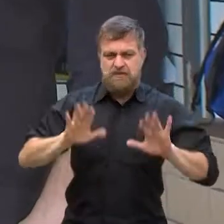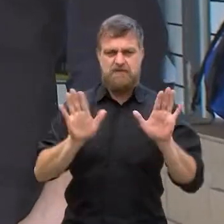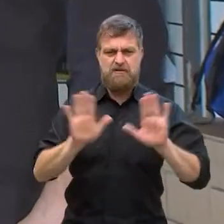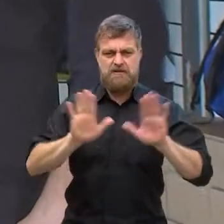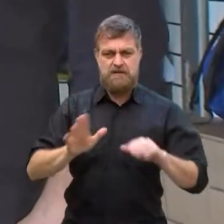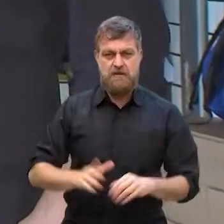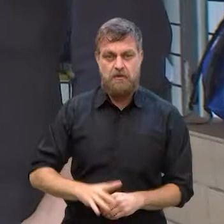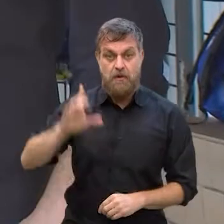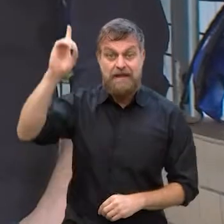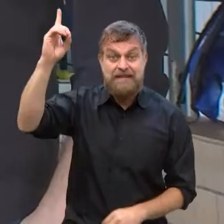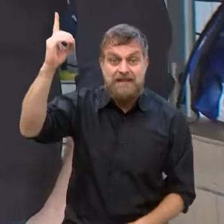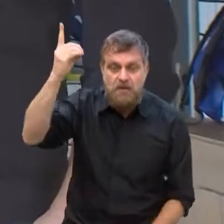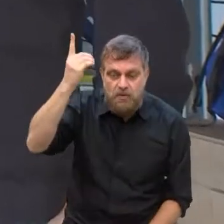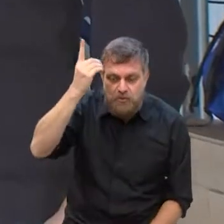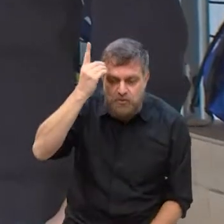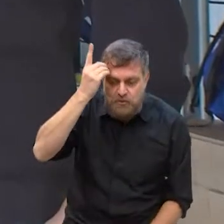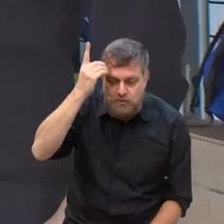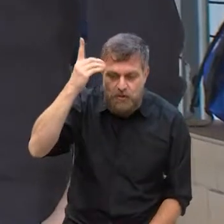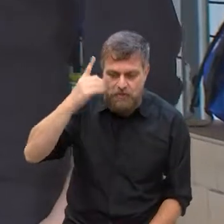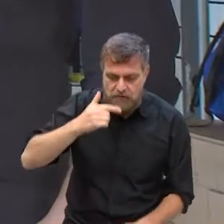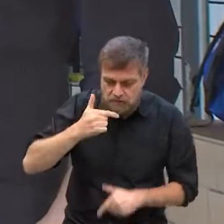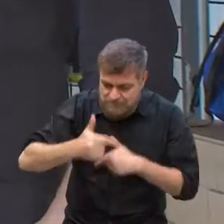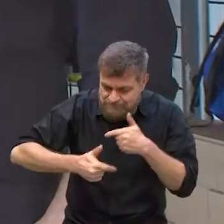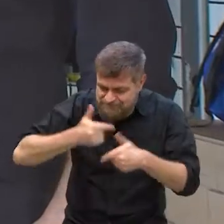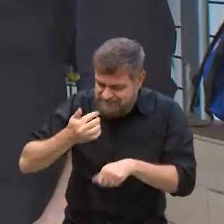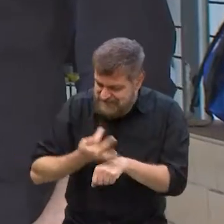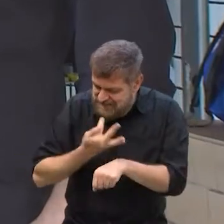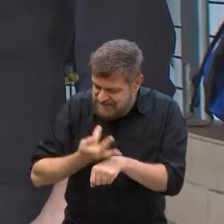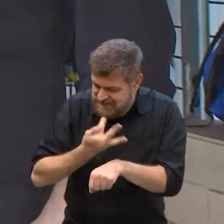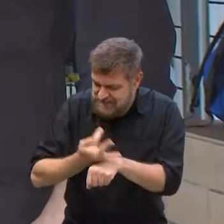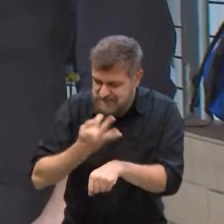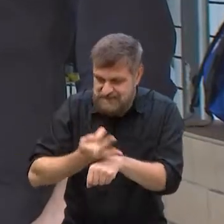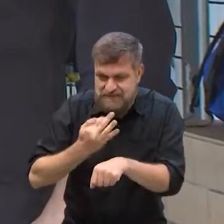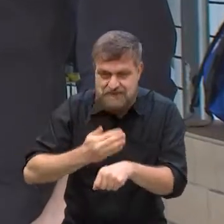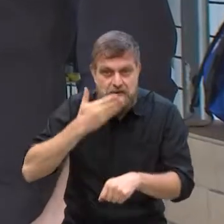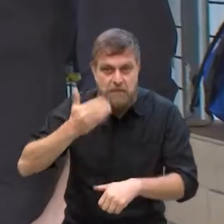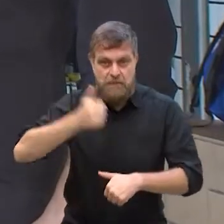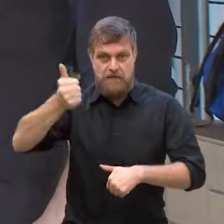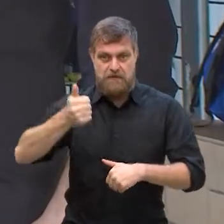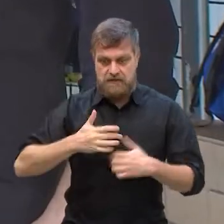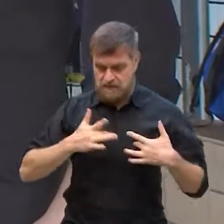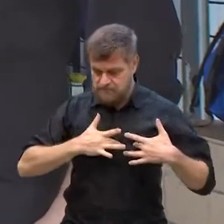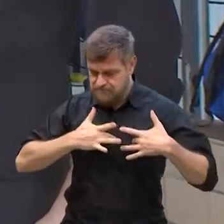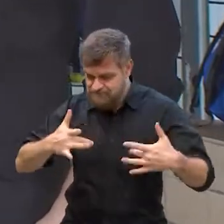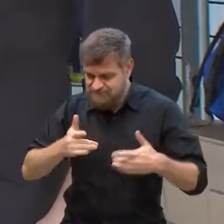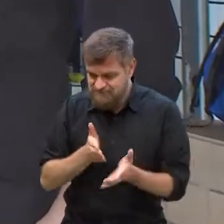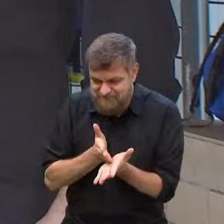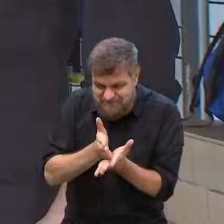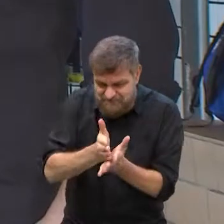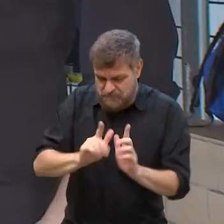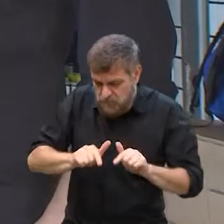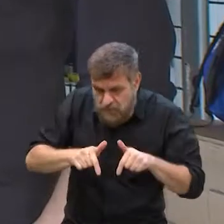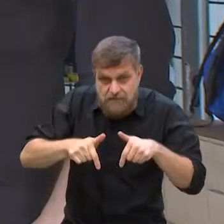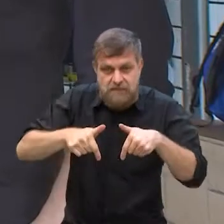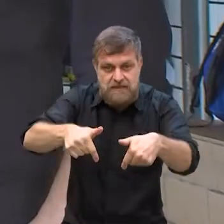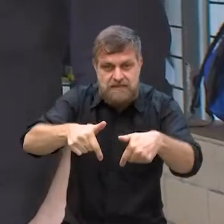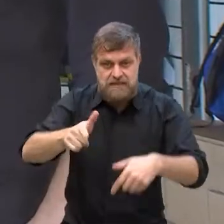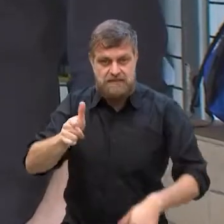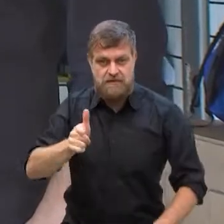descobri o dom que Deus me deu e estou lapidando isso. É claro, existe muita dedicação, muita perseverança,